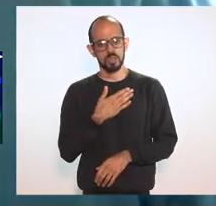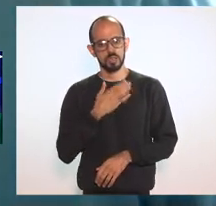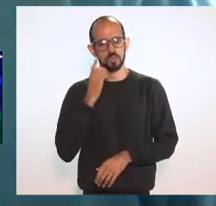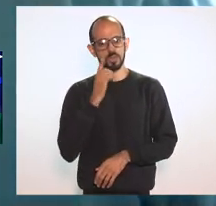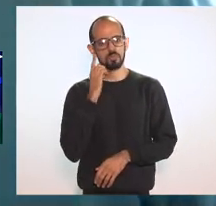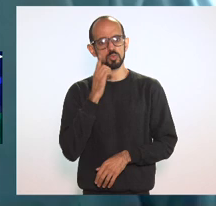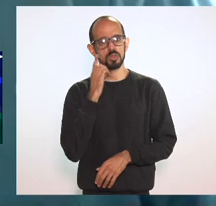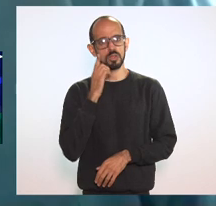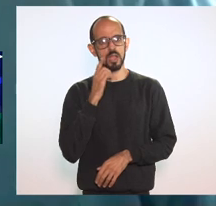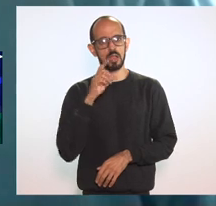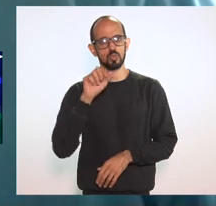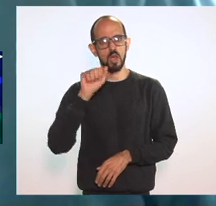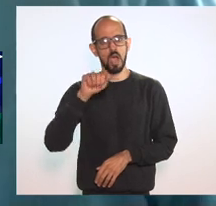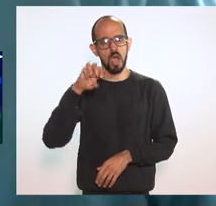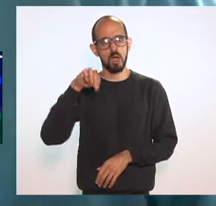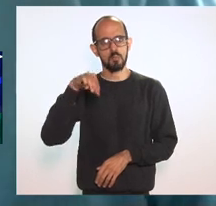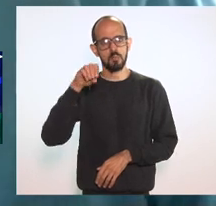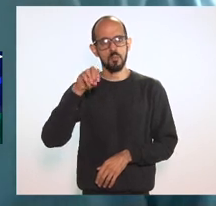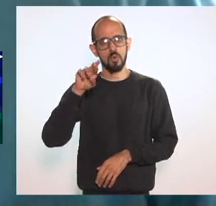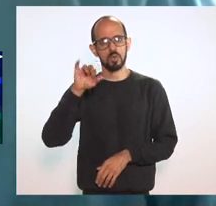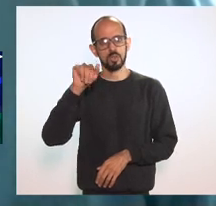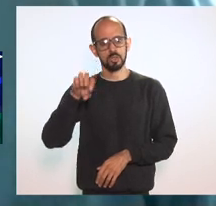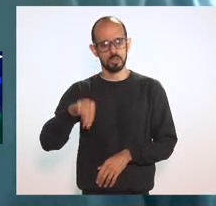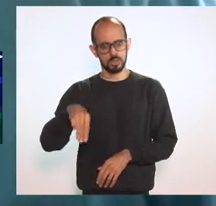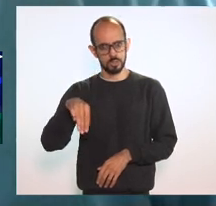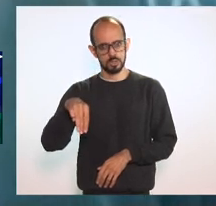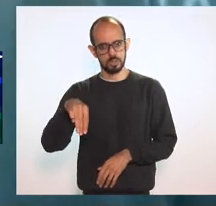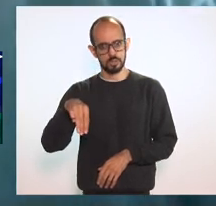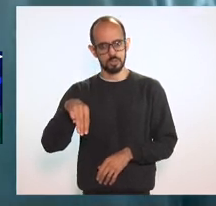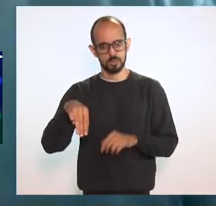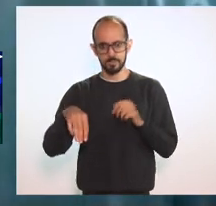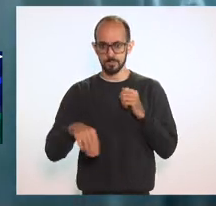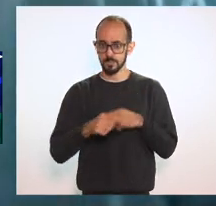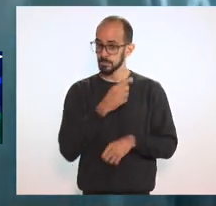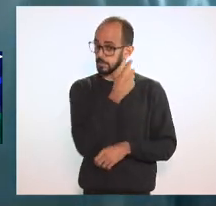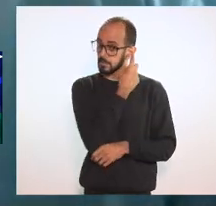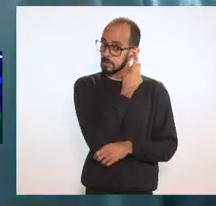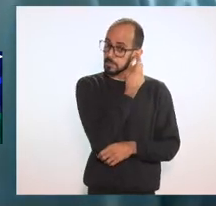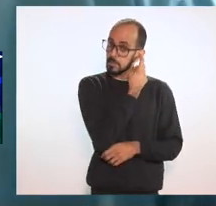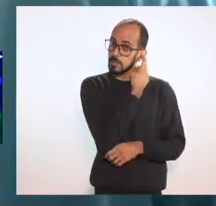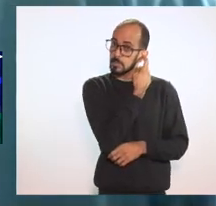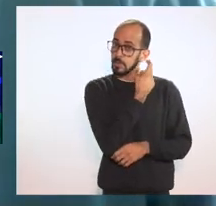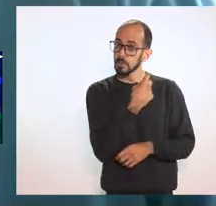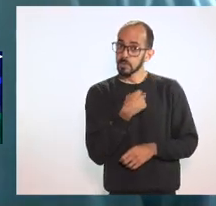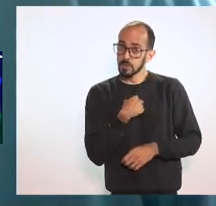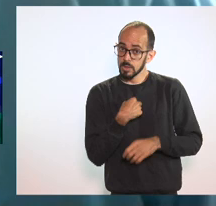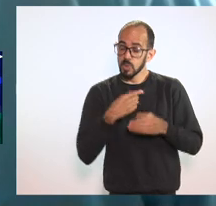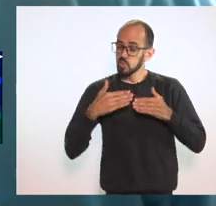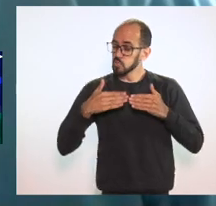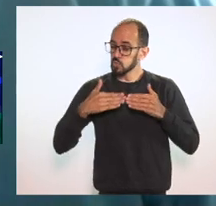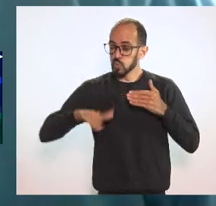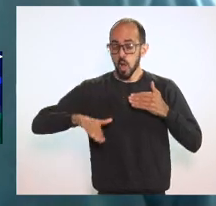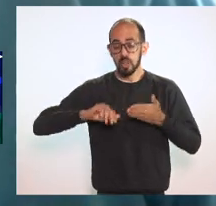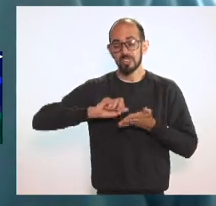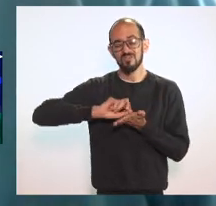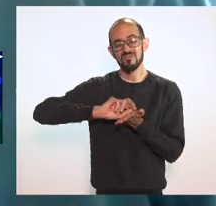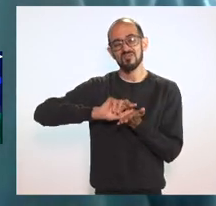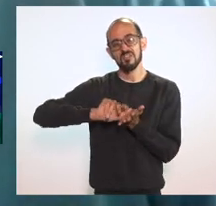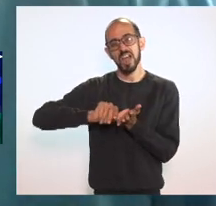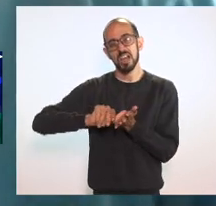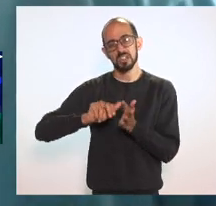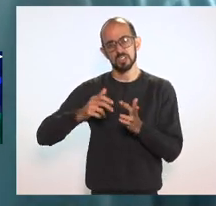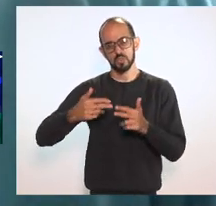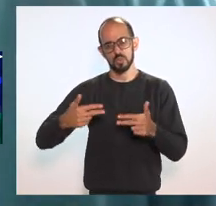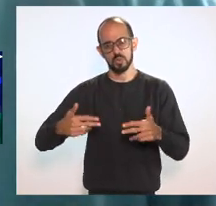Deputado Amorim e eu respondo muitas coisas